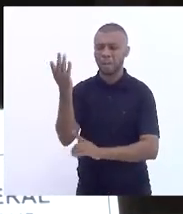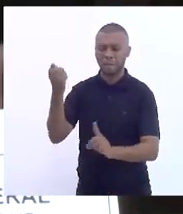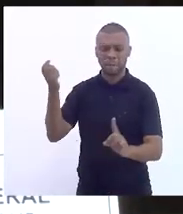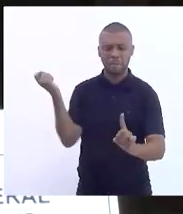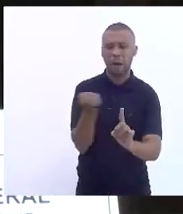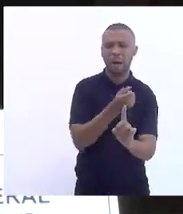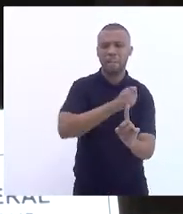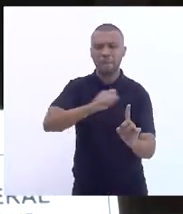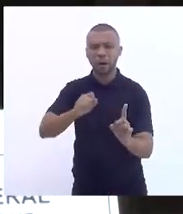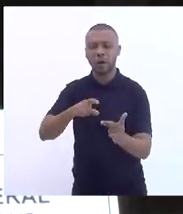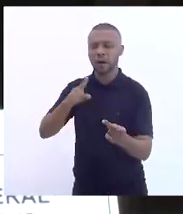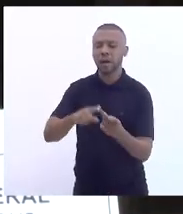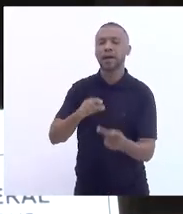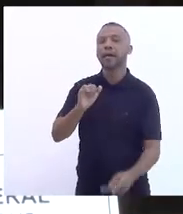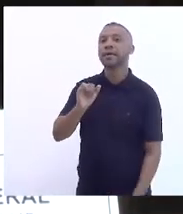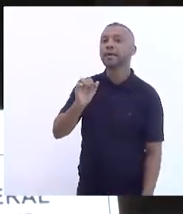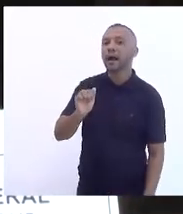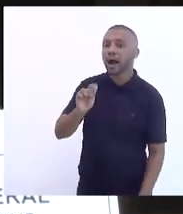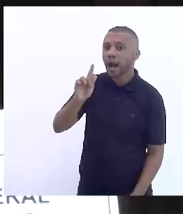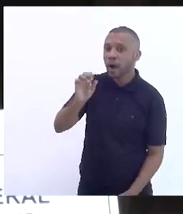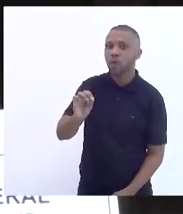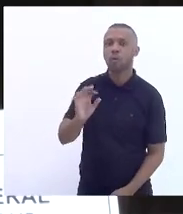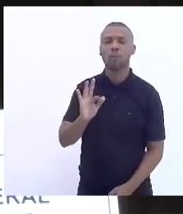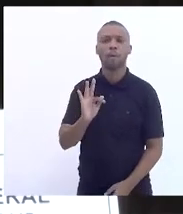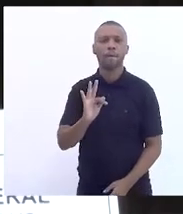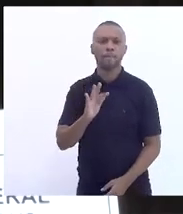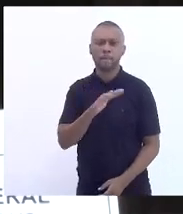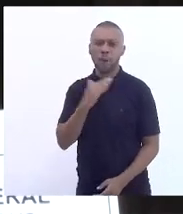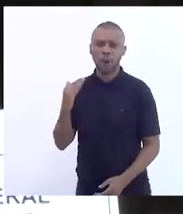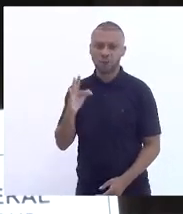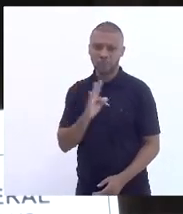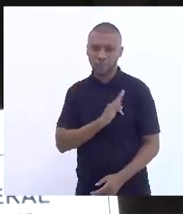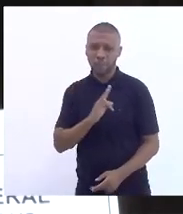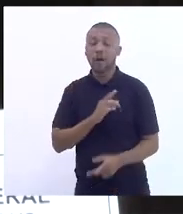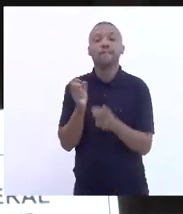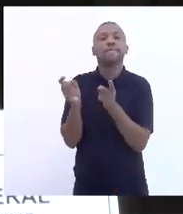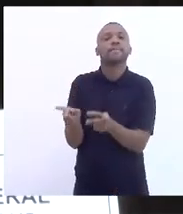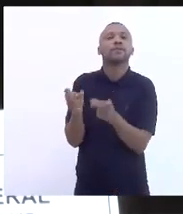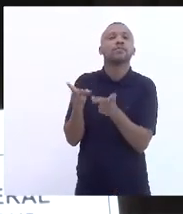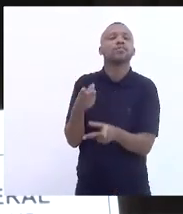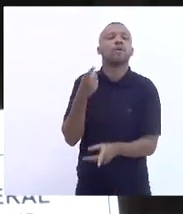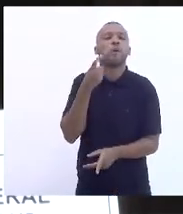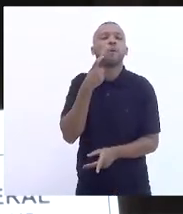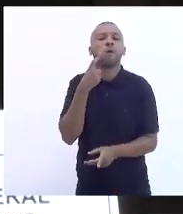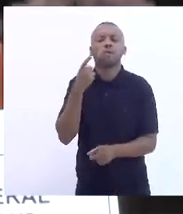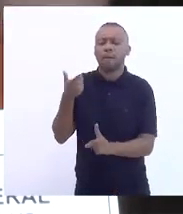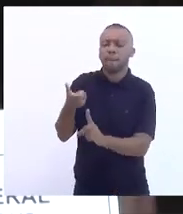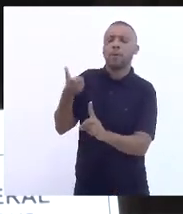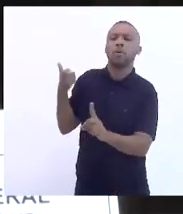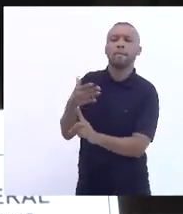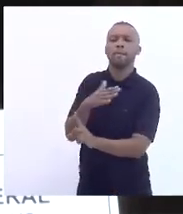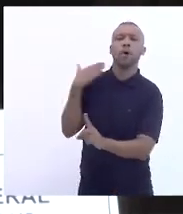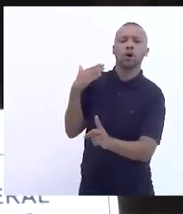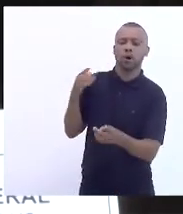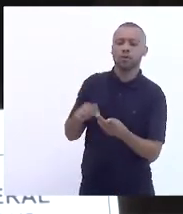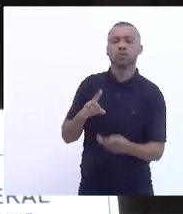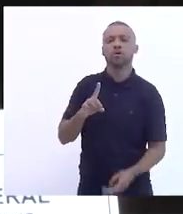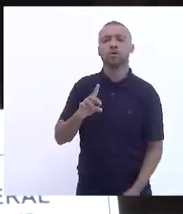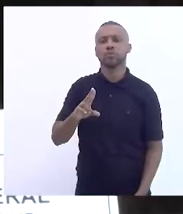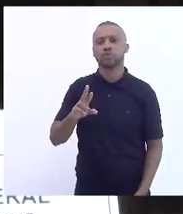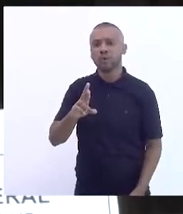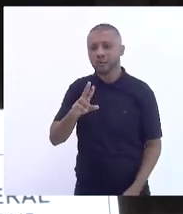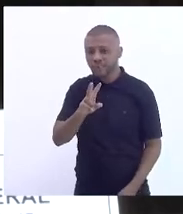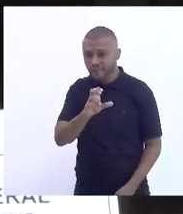Janeiro Iago morto por um policial da reserva mas Niterói o vendedor de bala executado à queima roupa Durval